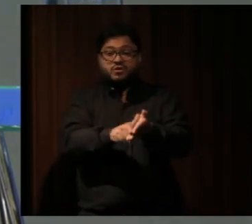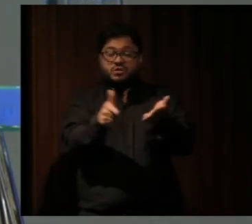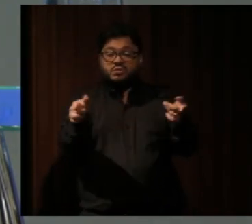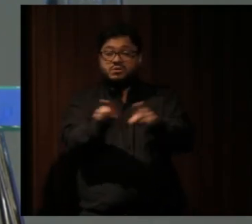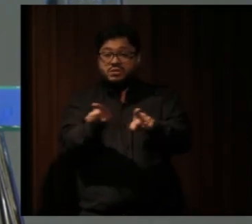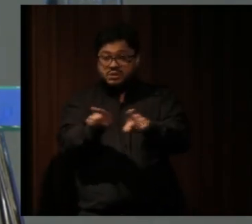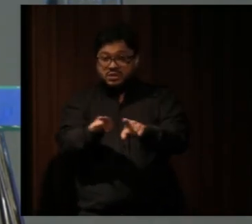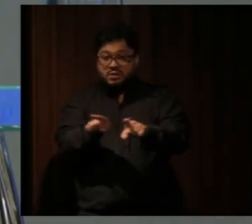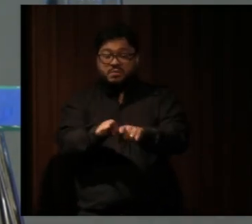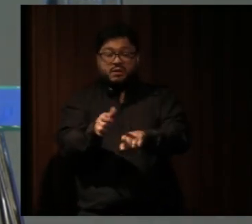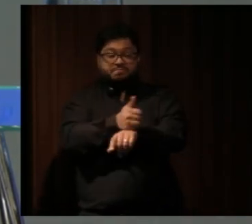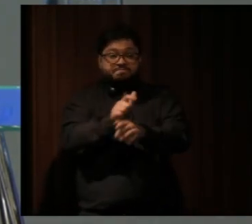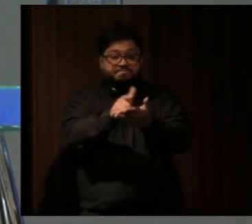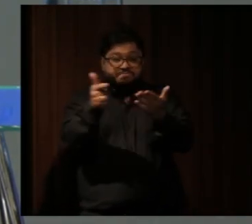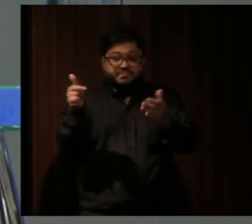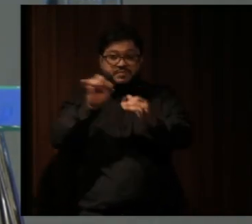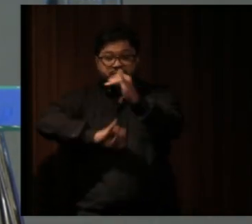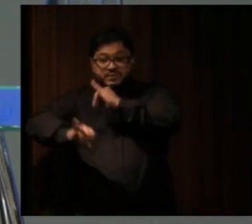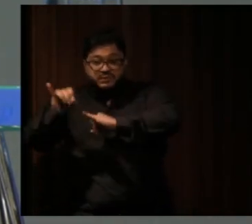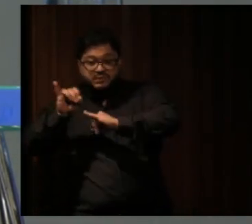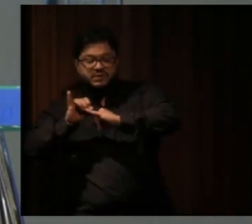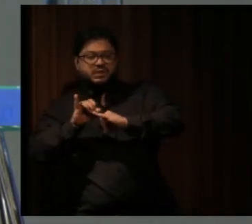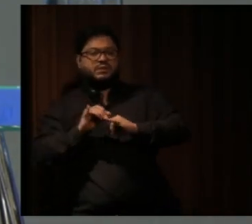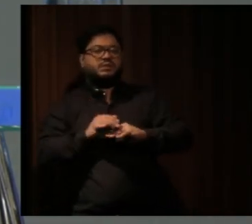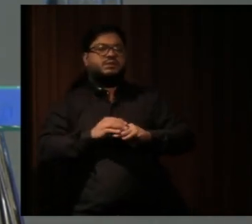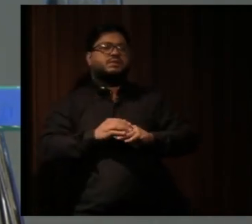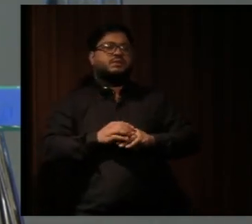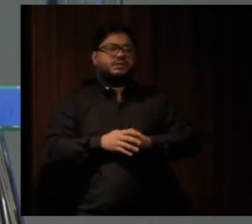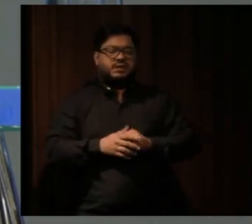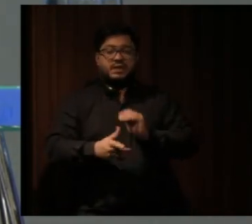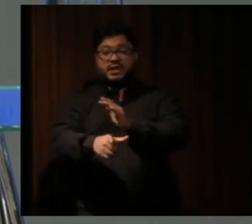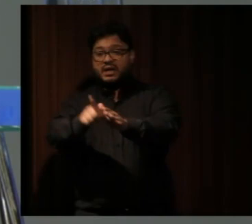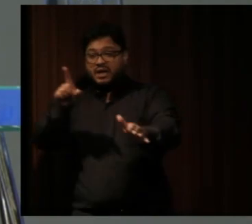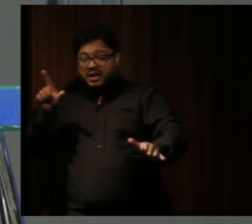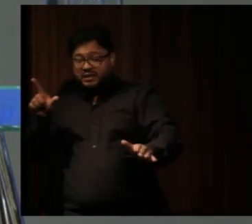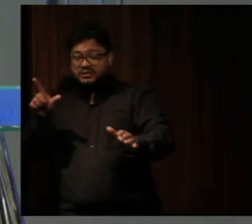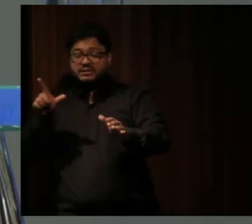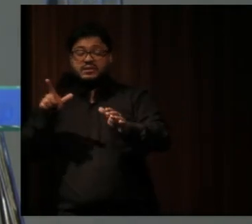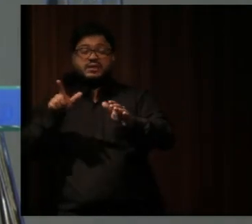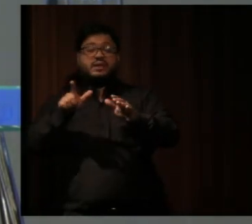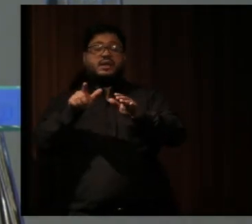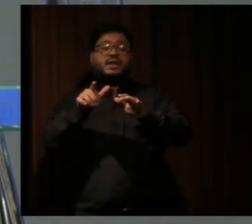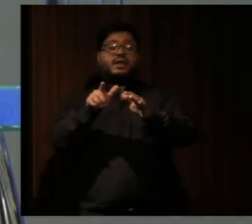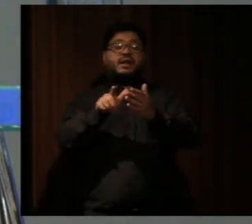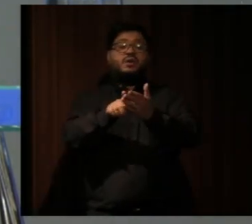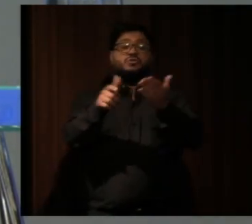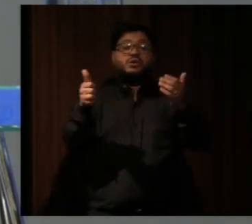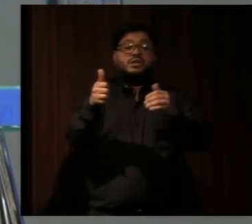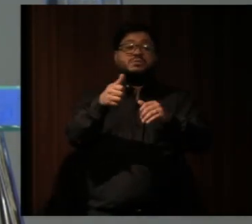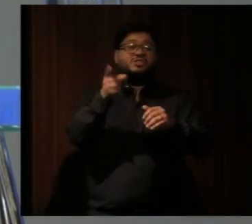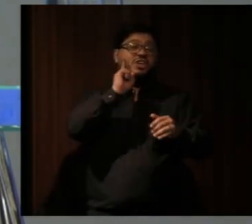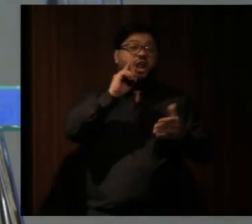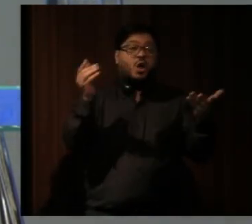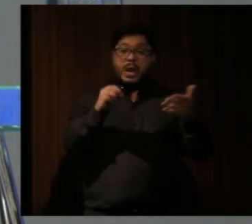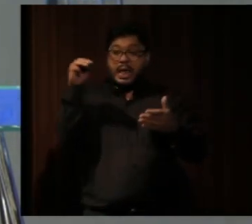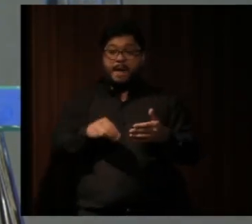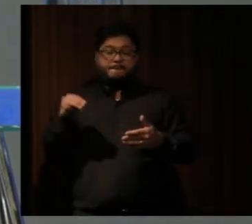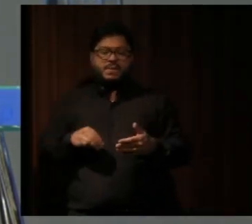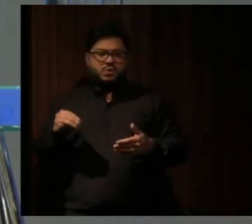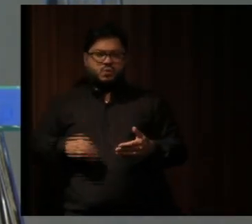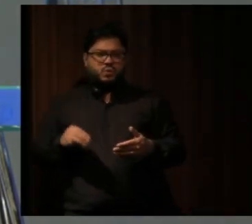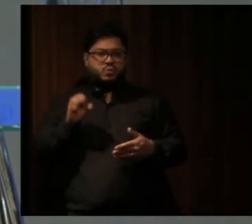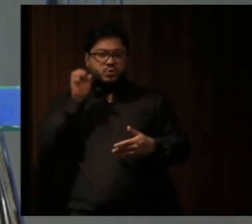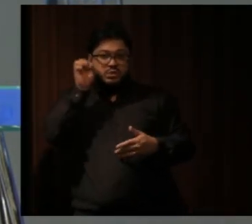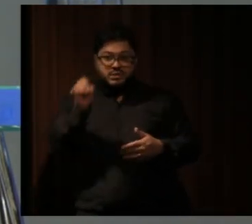quem tá nesse jornalismo da internet eh né antes era o jornalismo diário mas agora o jornal de todo minuto se me